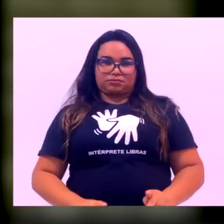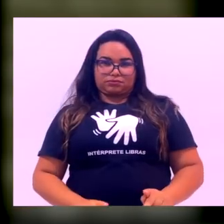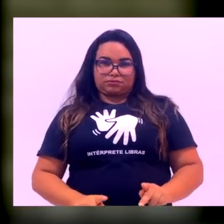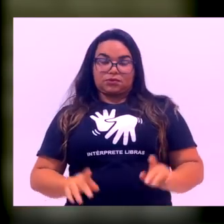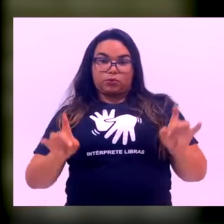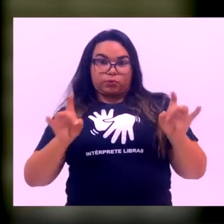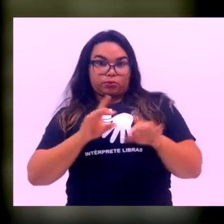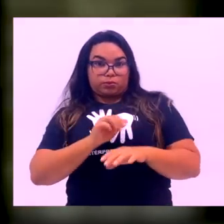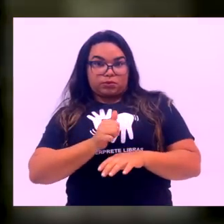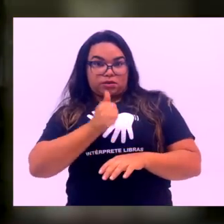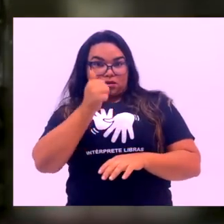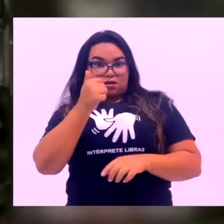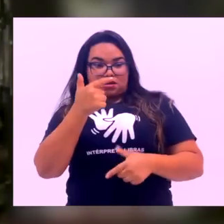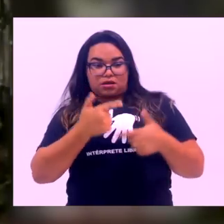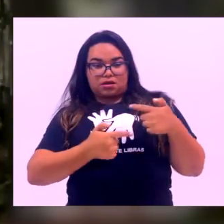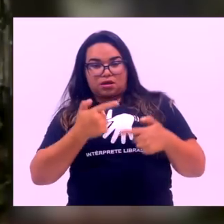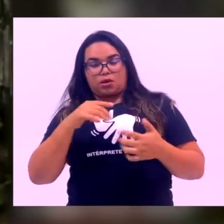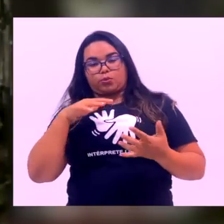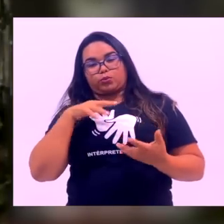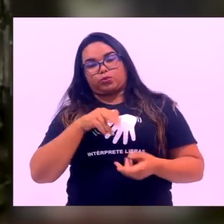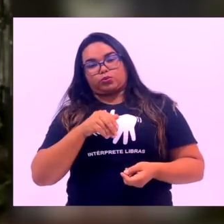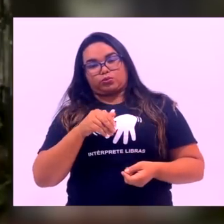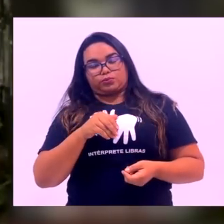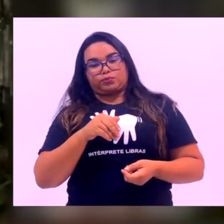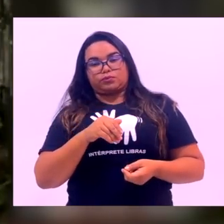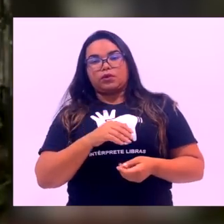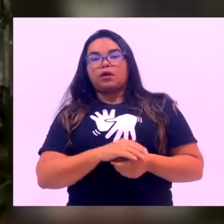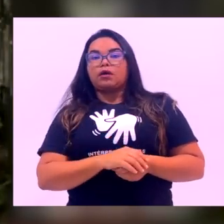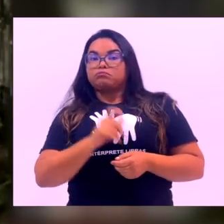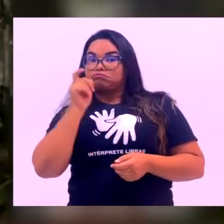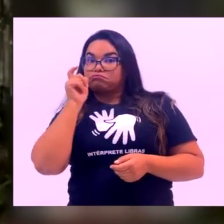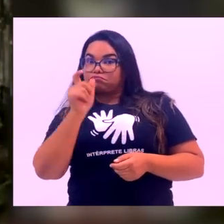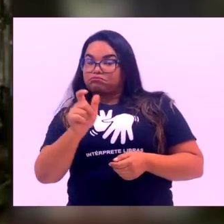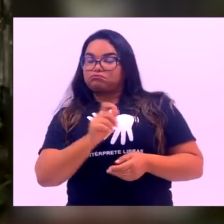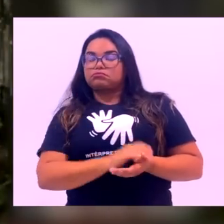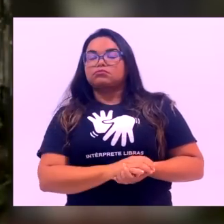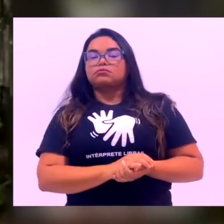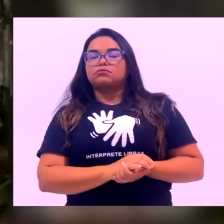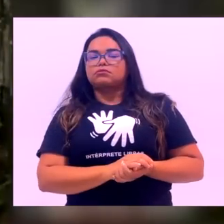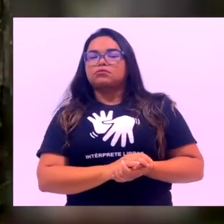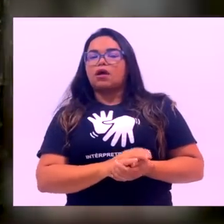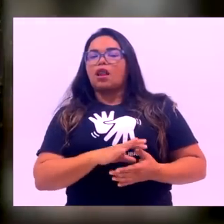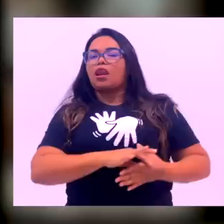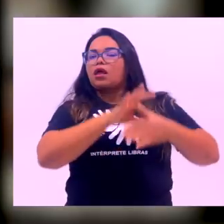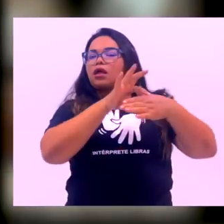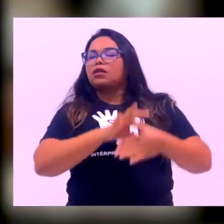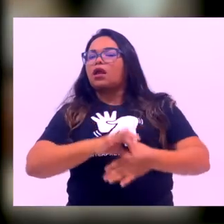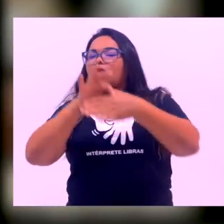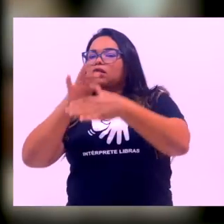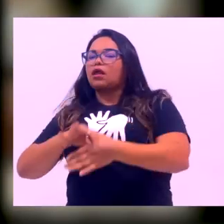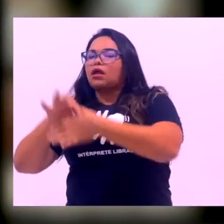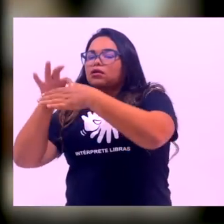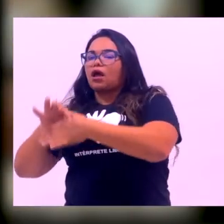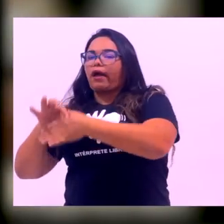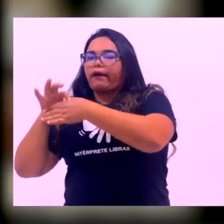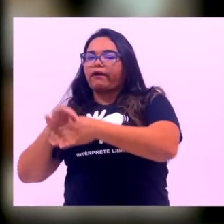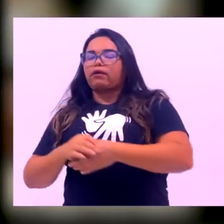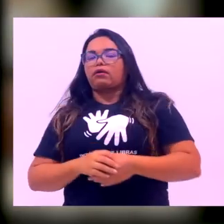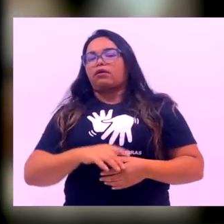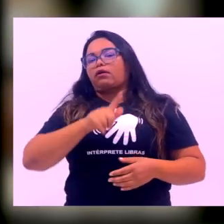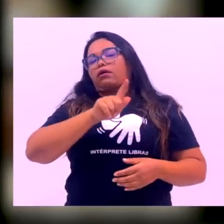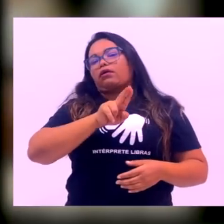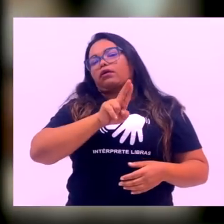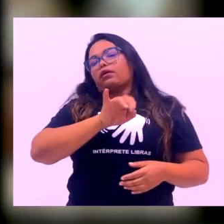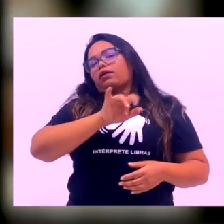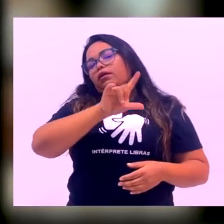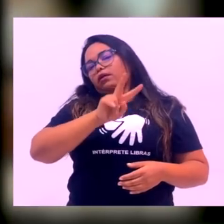mundo. Depois da Primeira Guerra Mundial, isso é interessante. Bem, será que algum desses líderes... Será